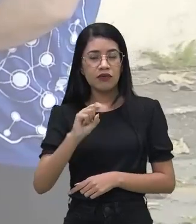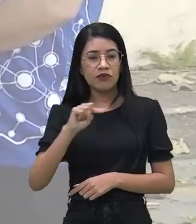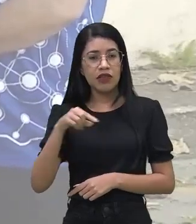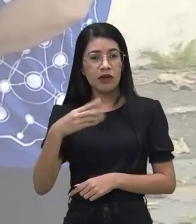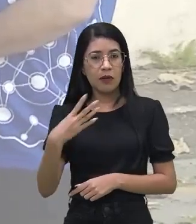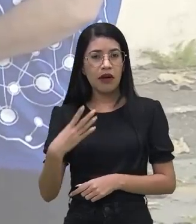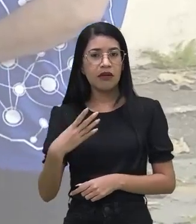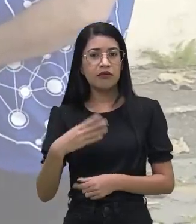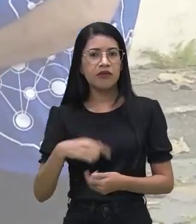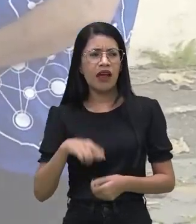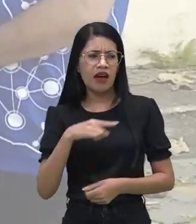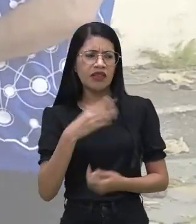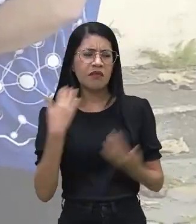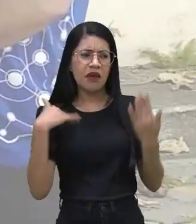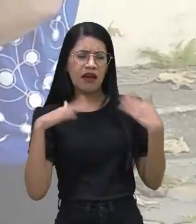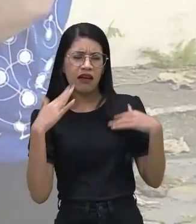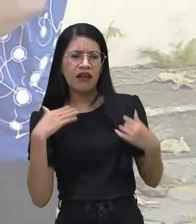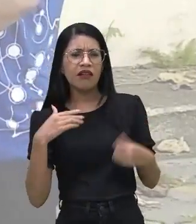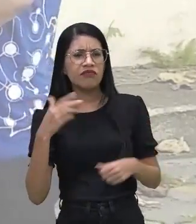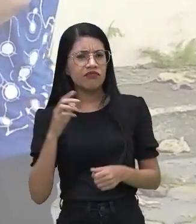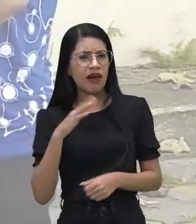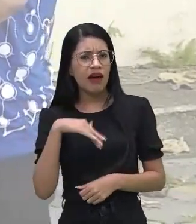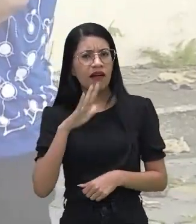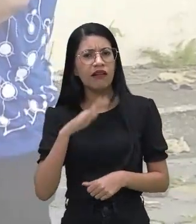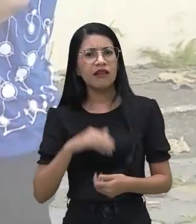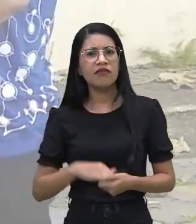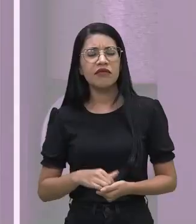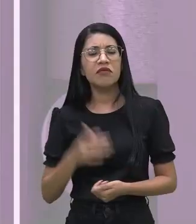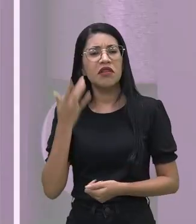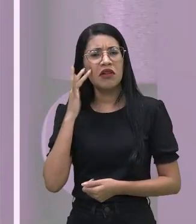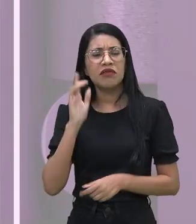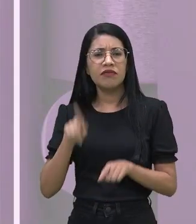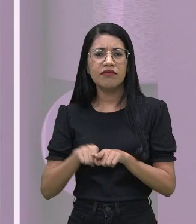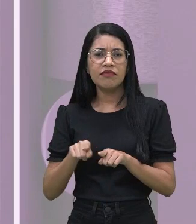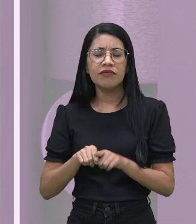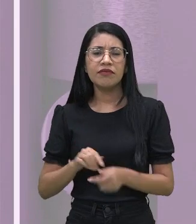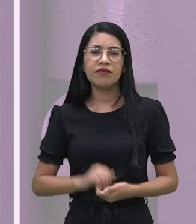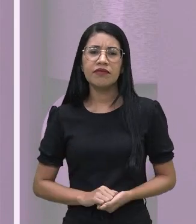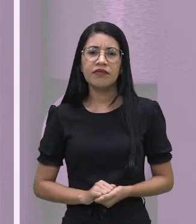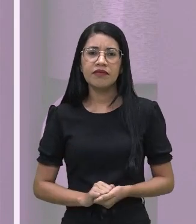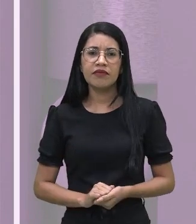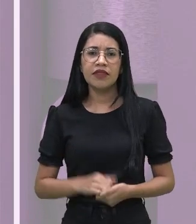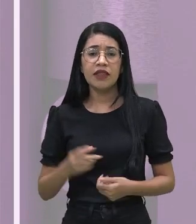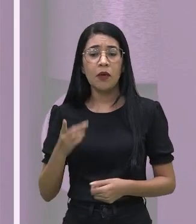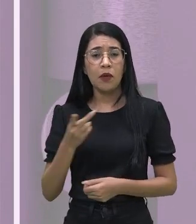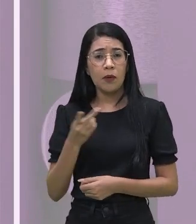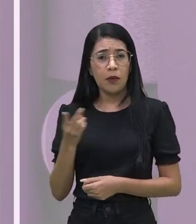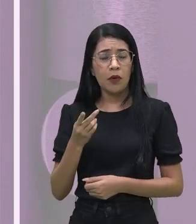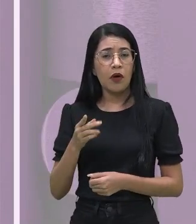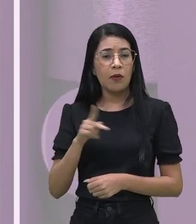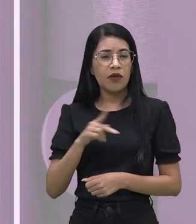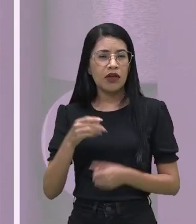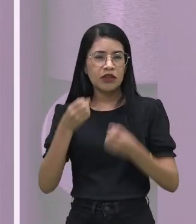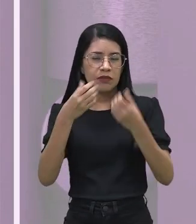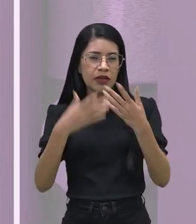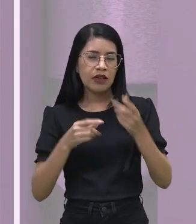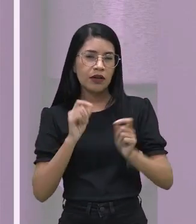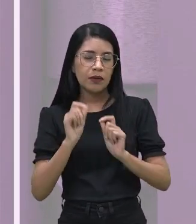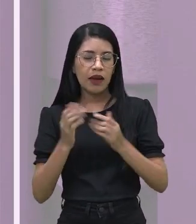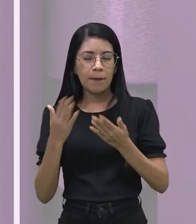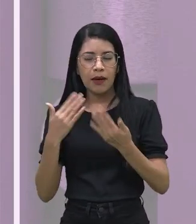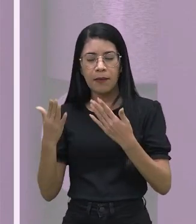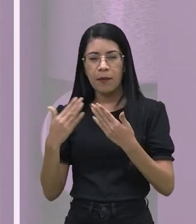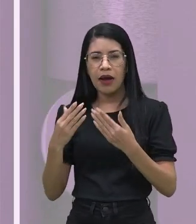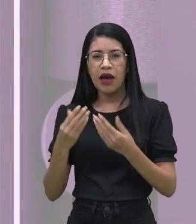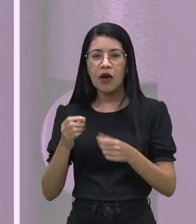Rapaz, você tá andando muito, cara. Pois é, eu também tô achando. Os dois professores estão conversando aí sobre